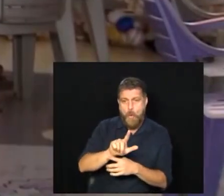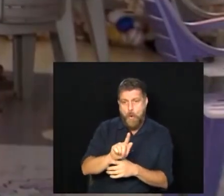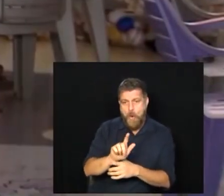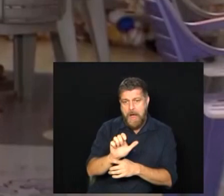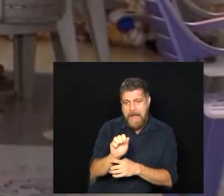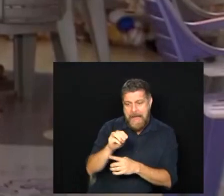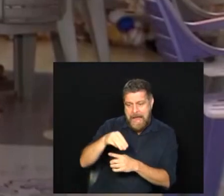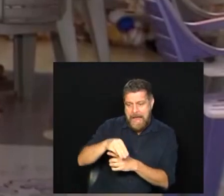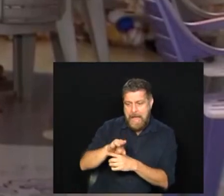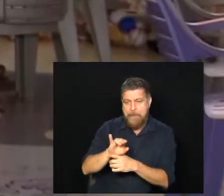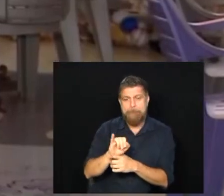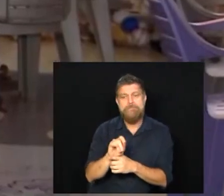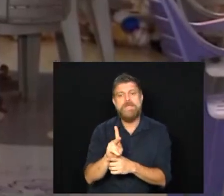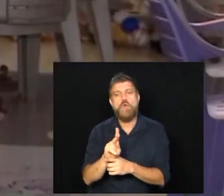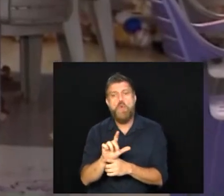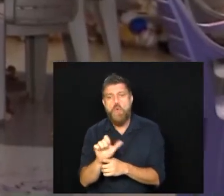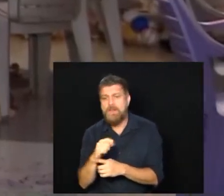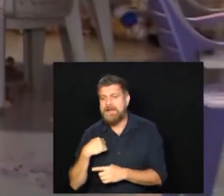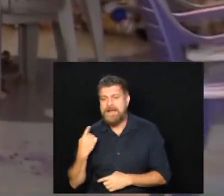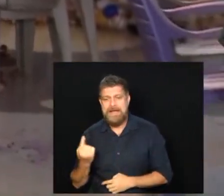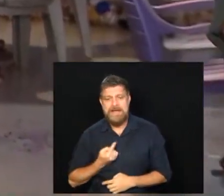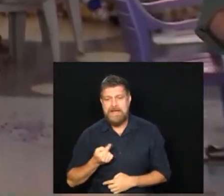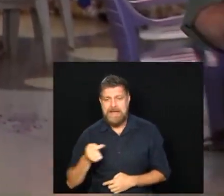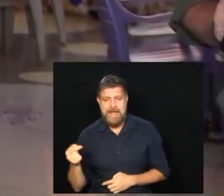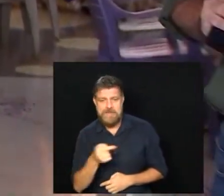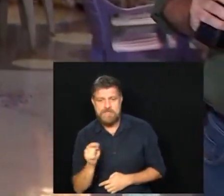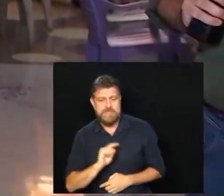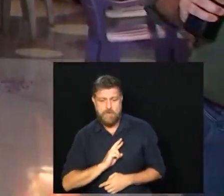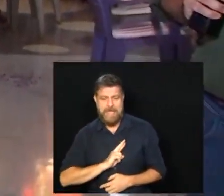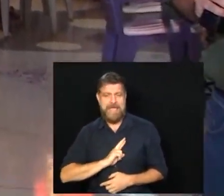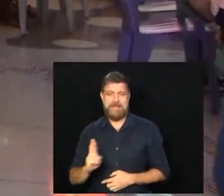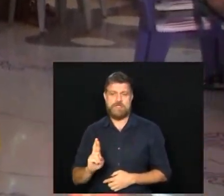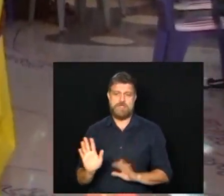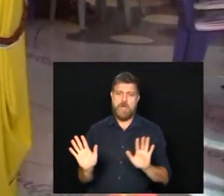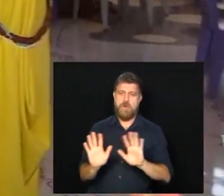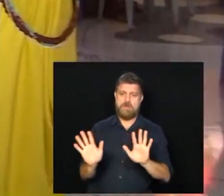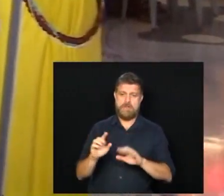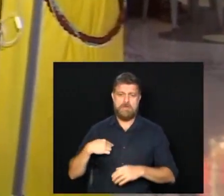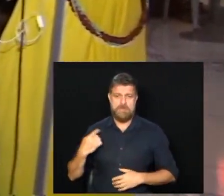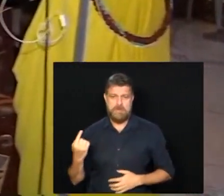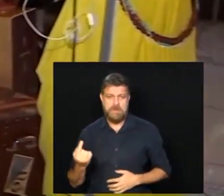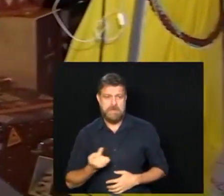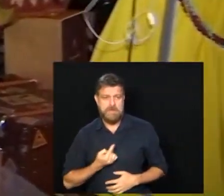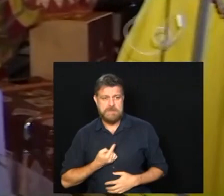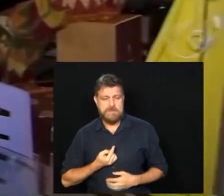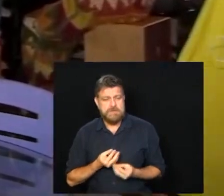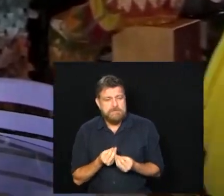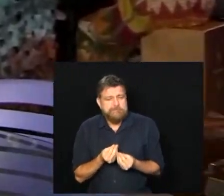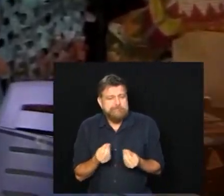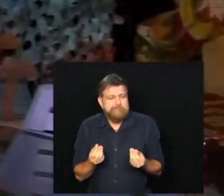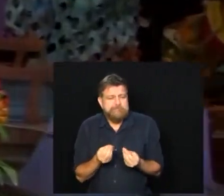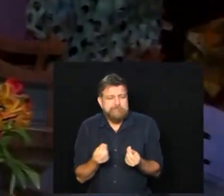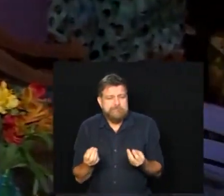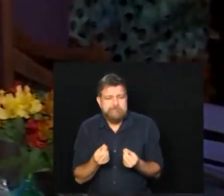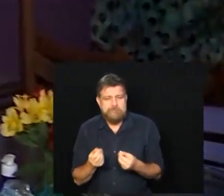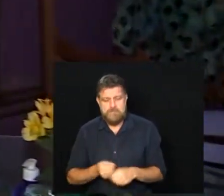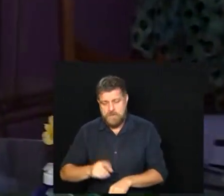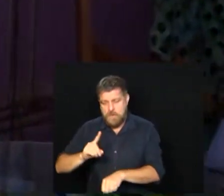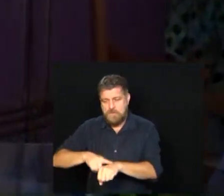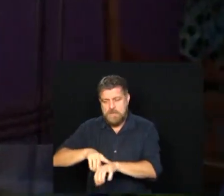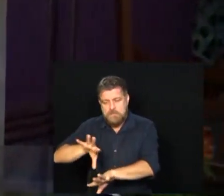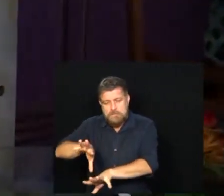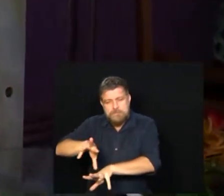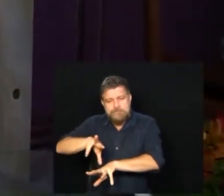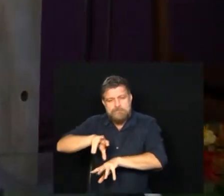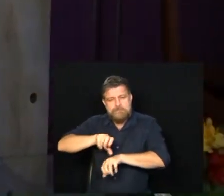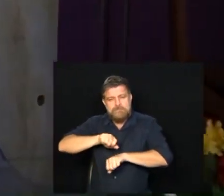né? Mas percebemos a magia na grafia do movimento e degustamos a sacralidade como especiaria do tempo.